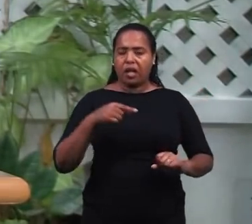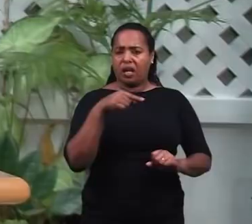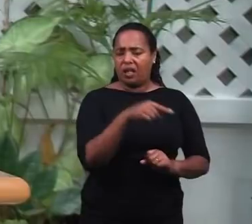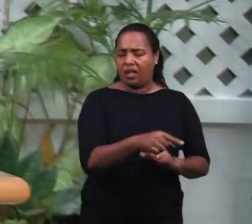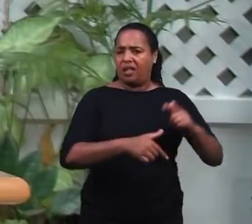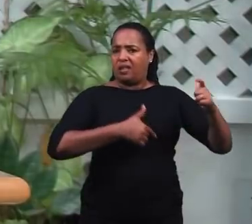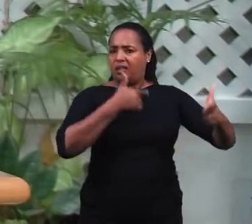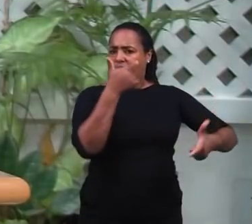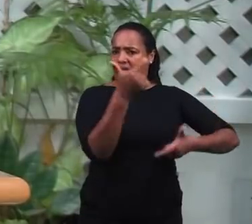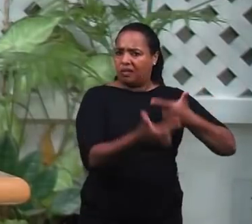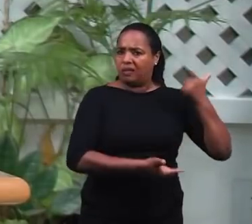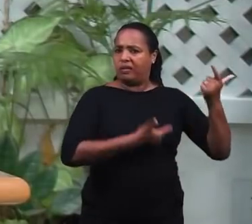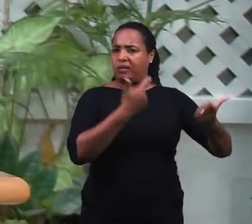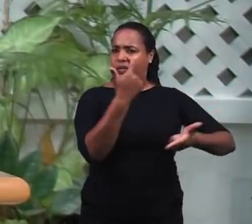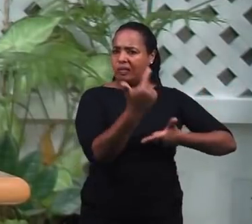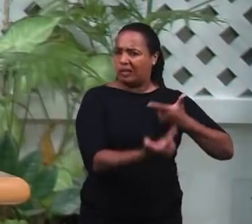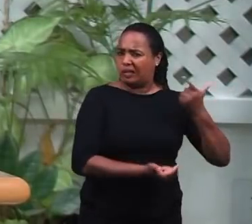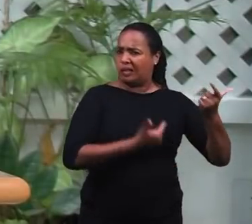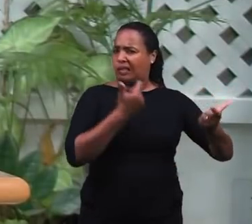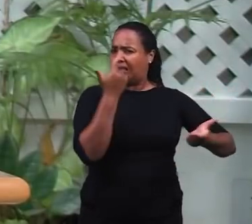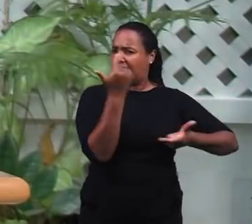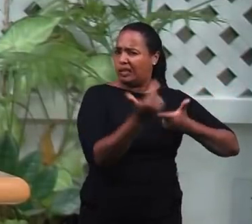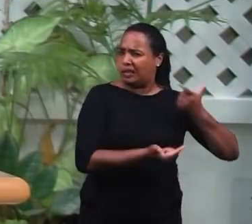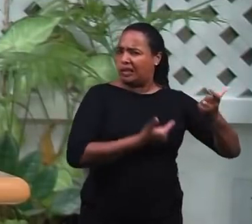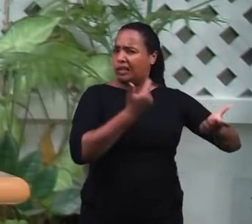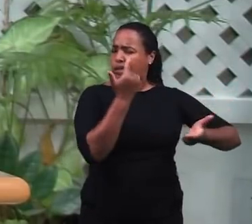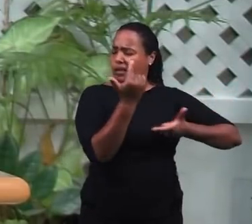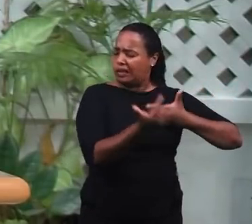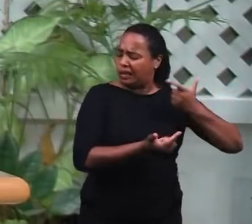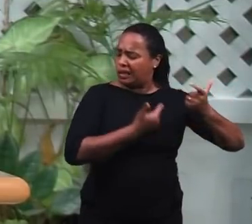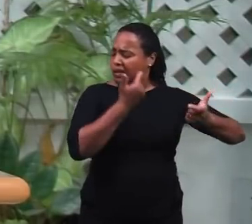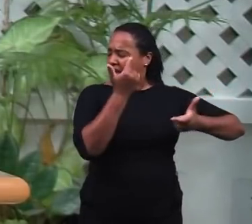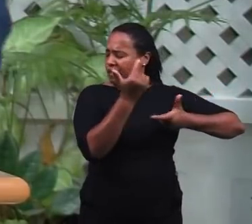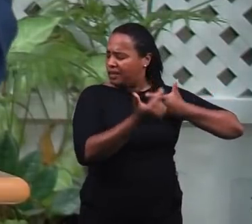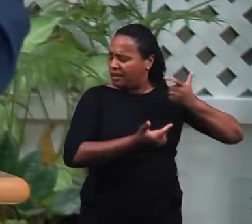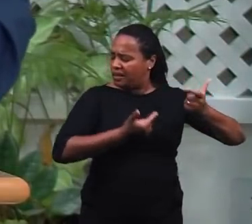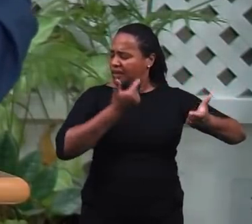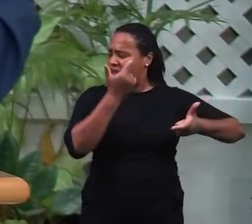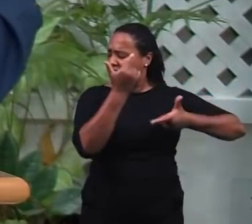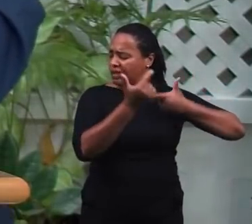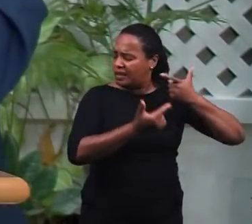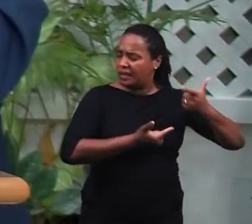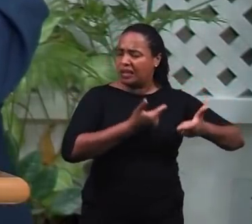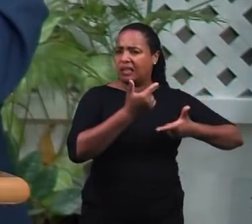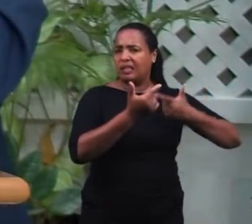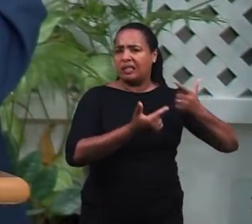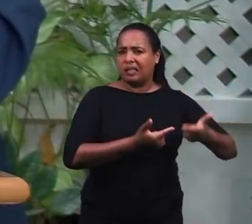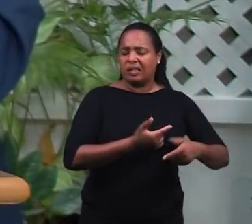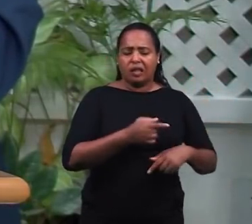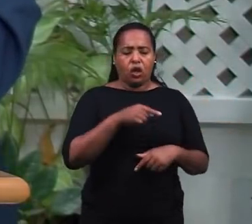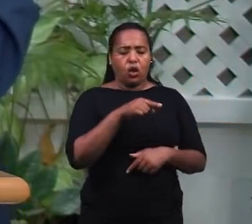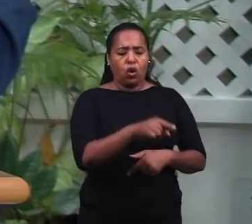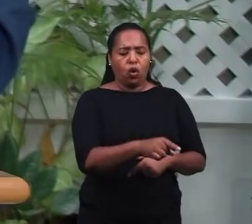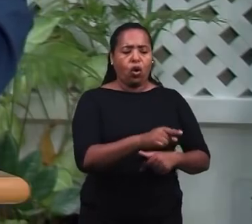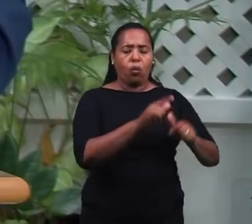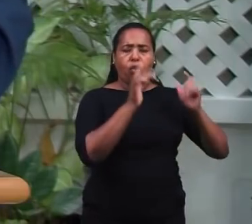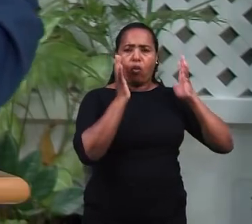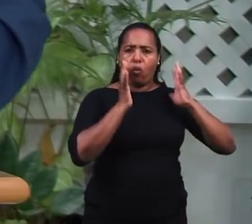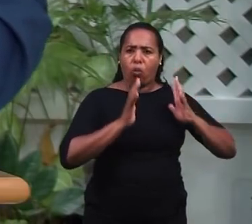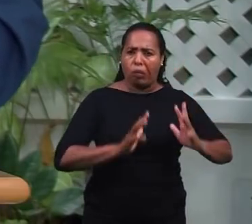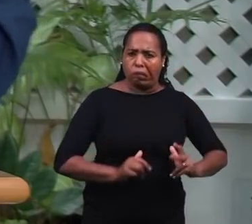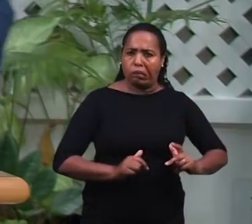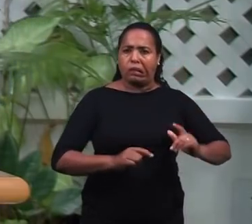onde as lutas se abaterão sobre aquele povo e a purificação daquele povo se